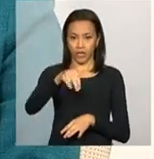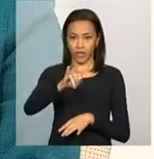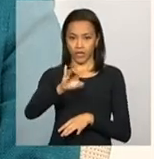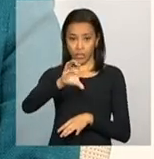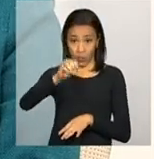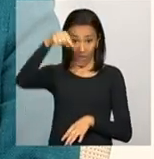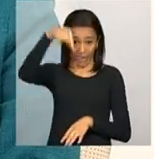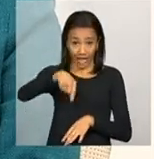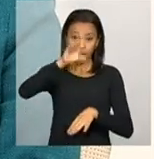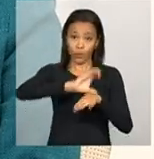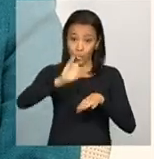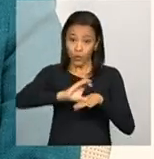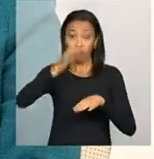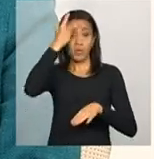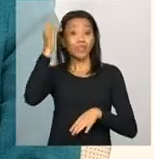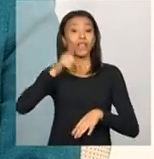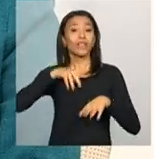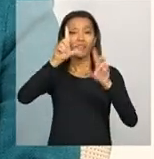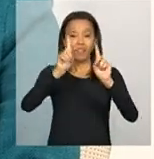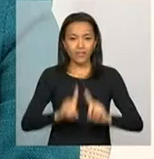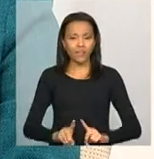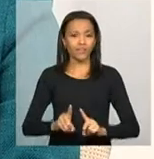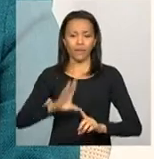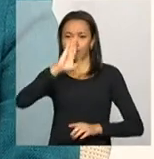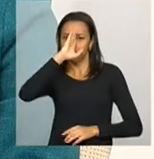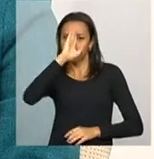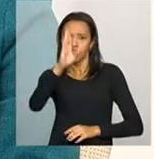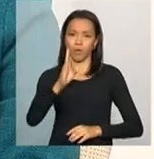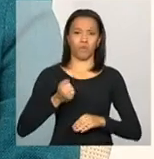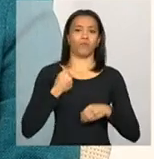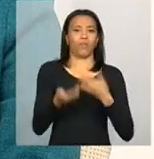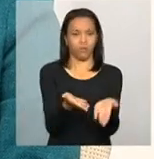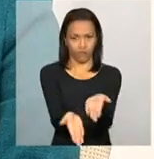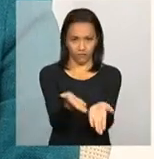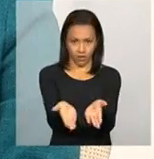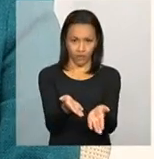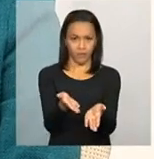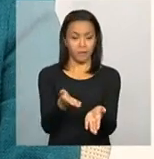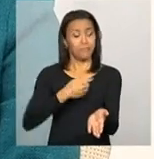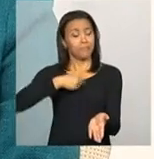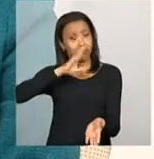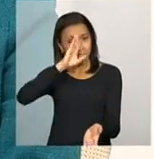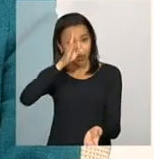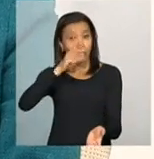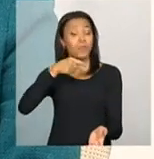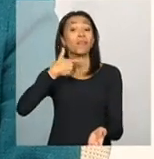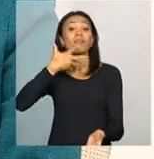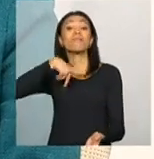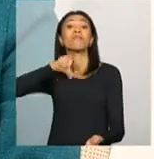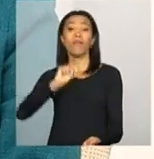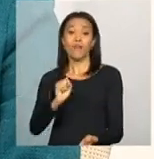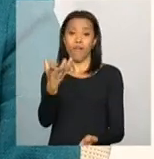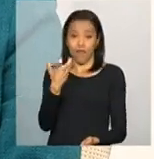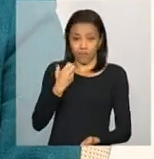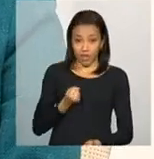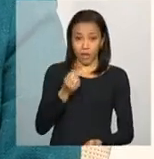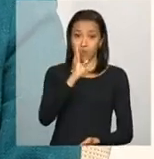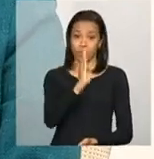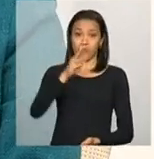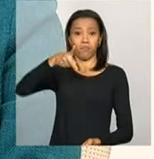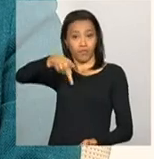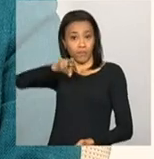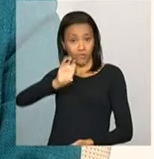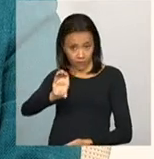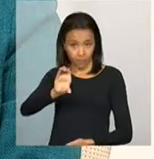as pessoas com deficiência têm atendimento prioritário, inclusive os beneficiários de prestação